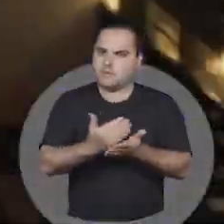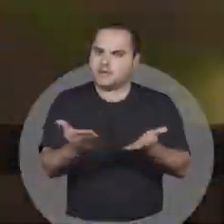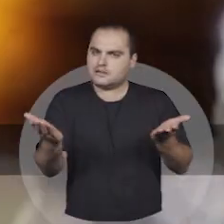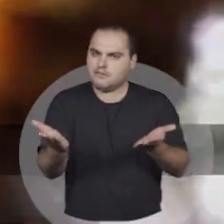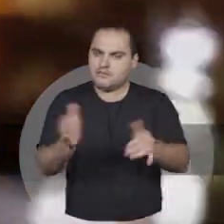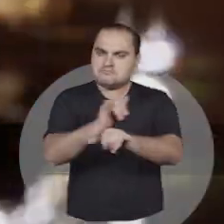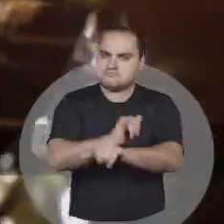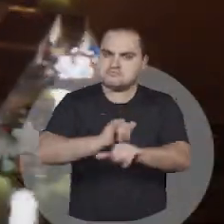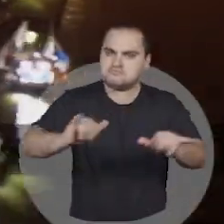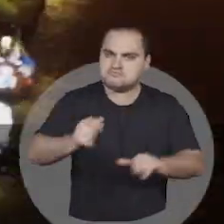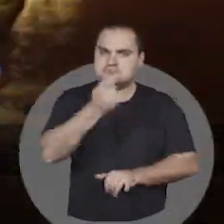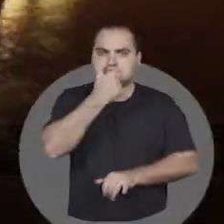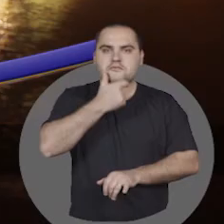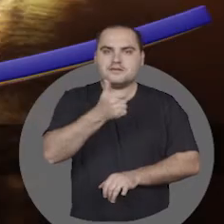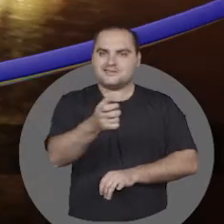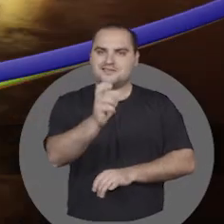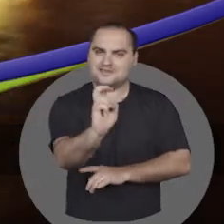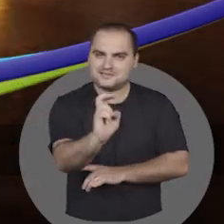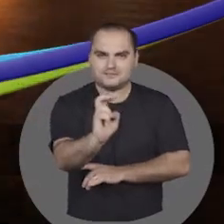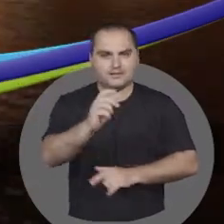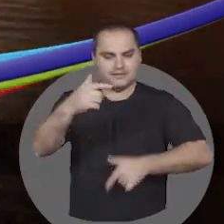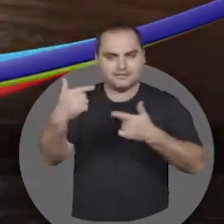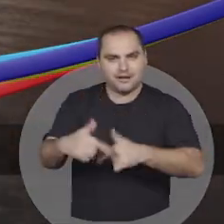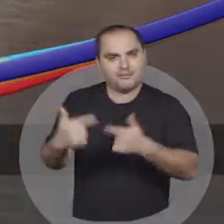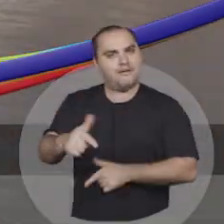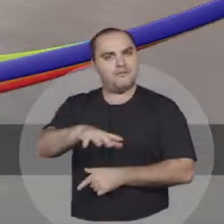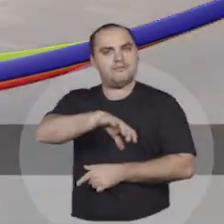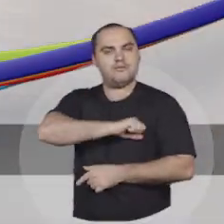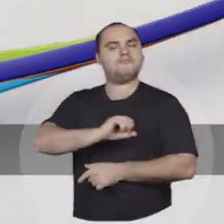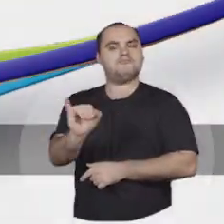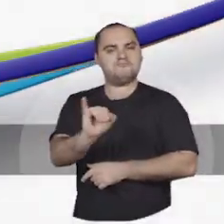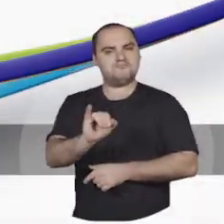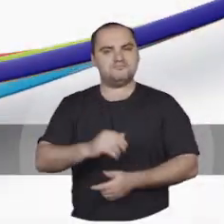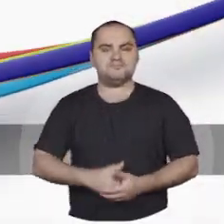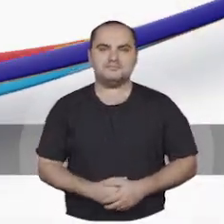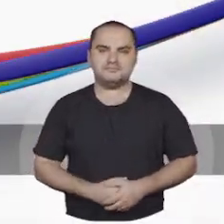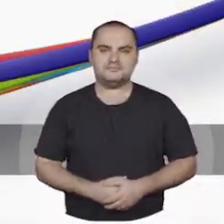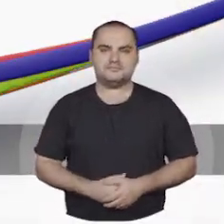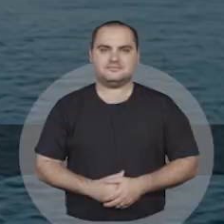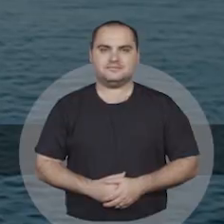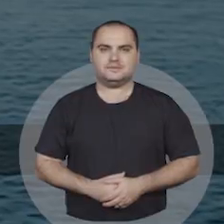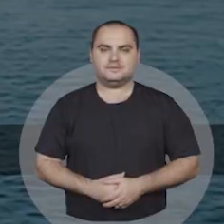Começa agora o programa Volney 15. Trabalho e amor por Itajaí.